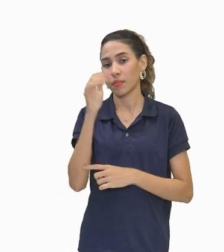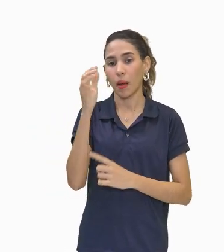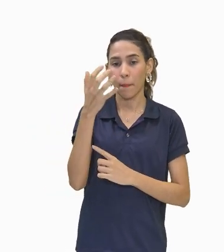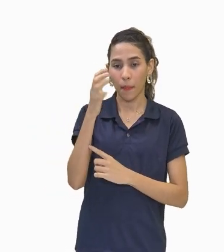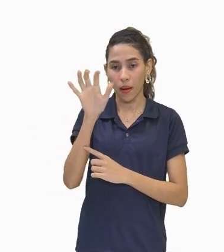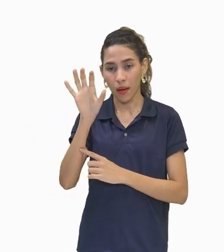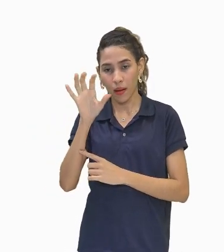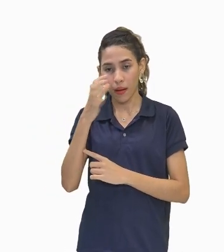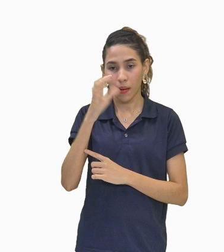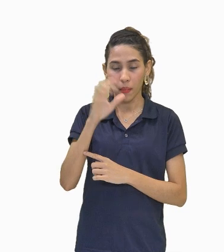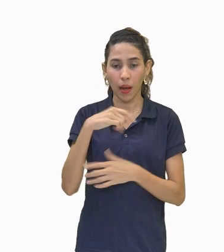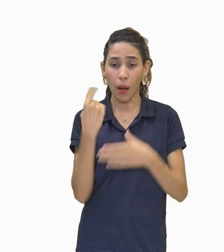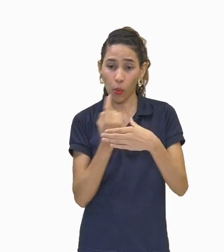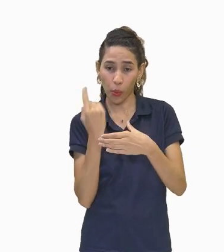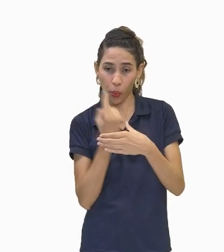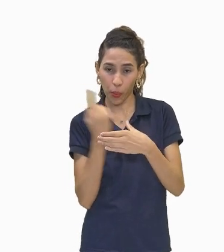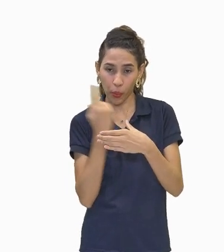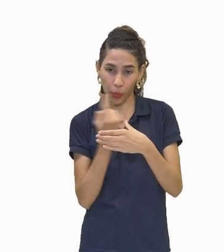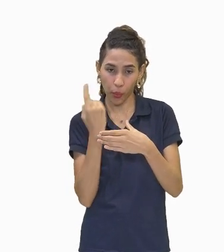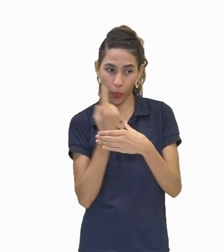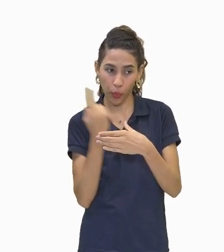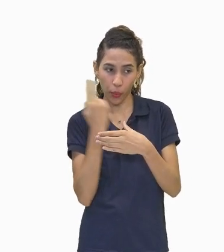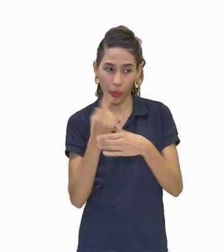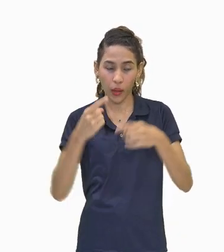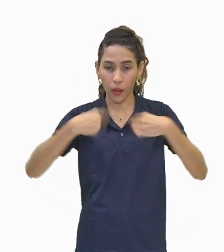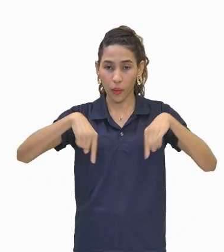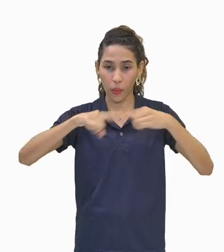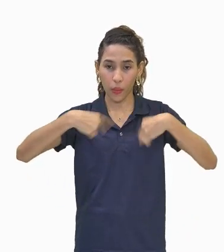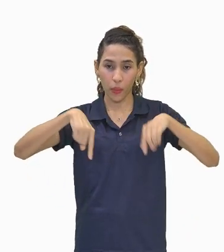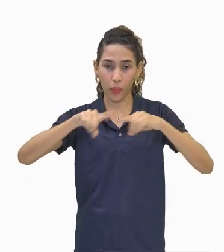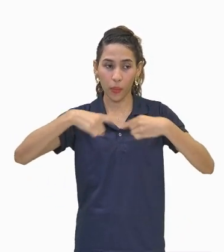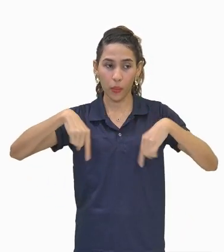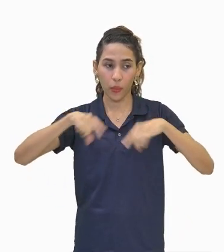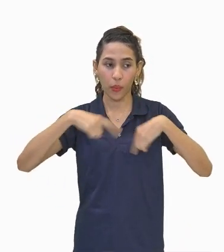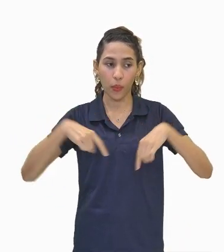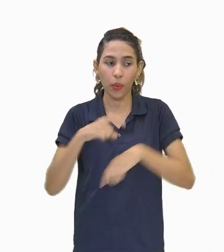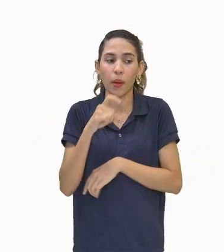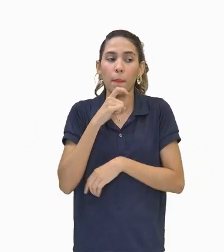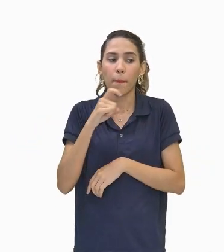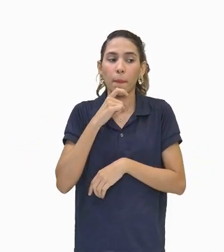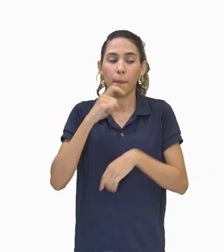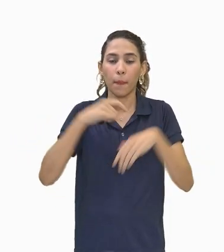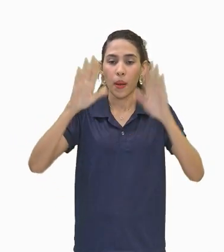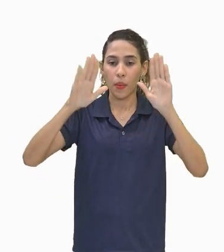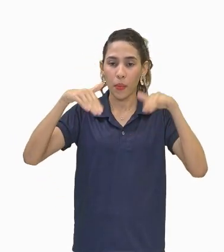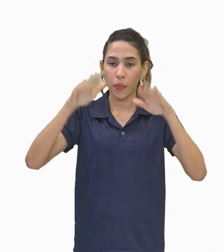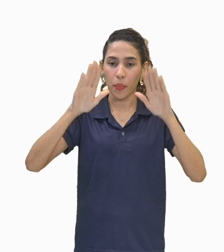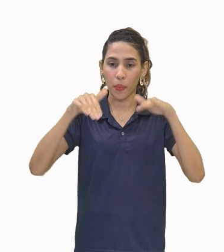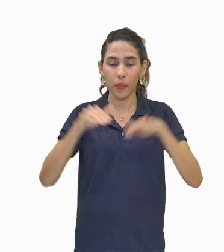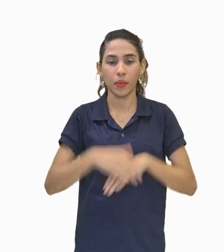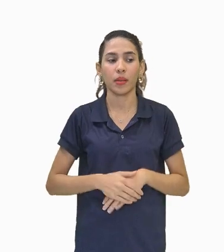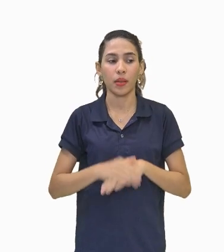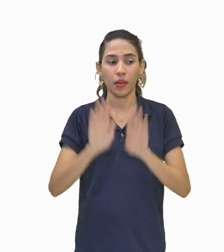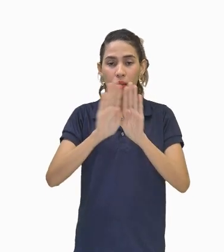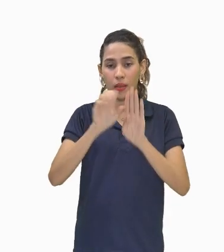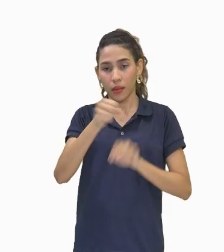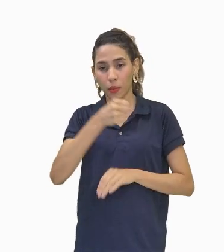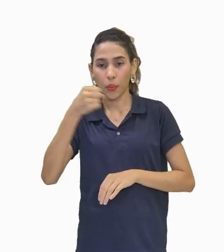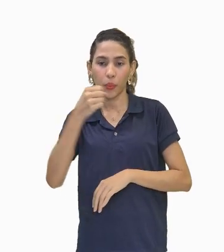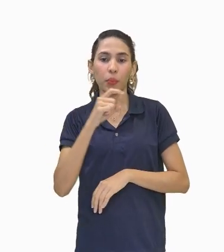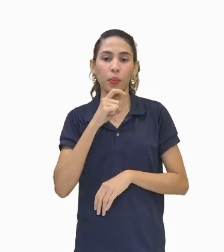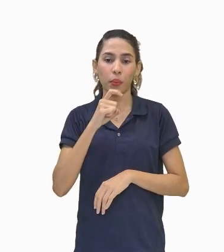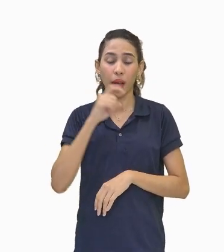a geladeira são exemplos de receptores, pois dentro deles há um